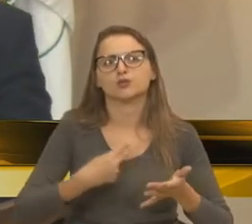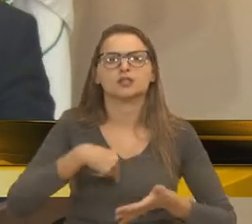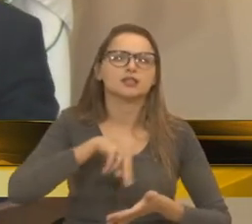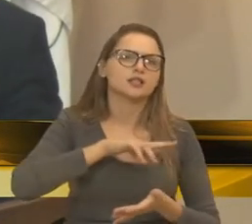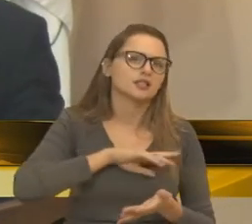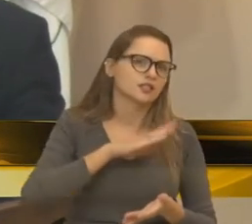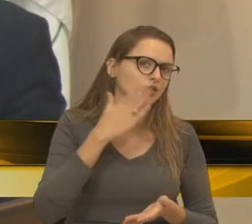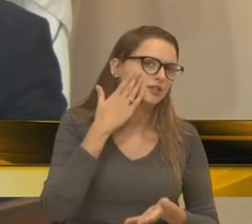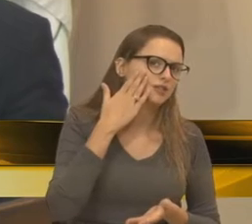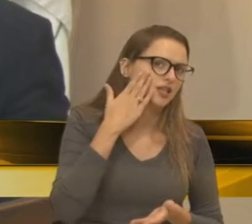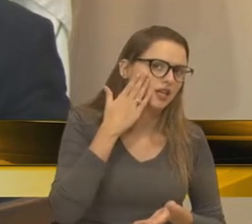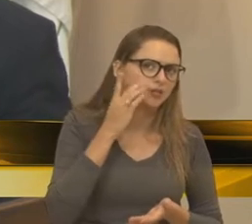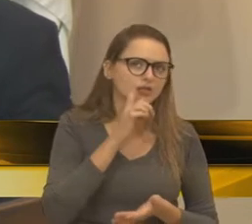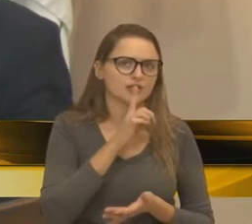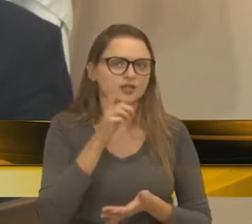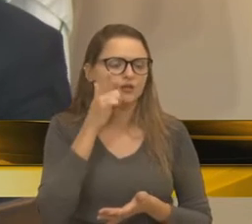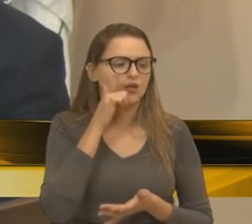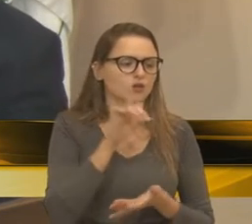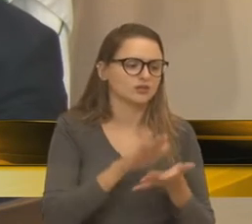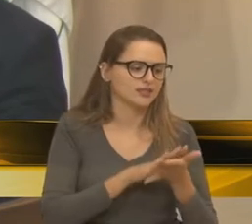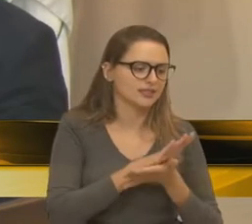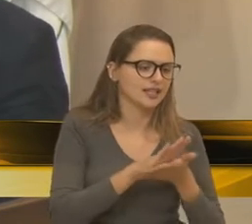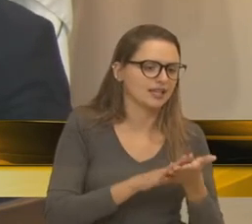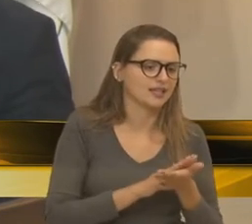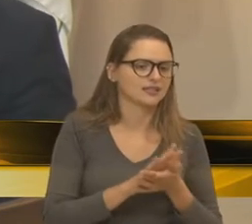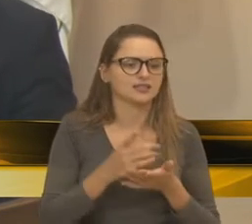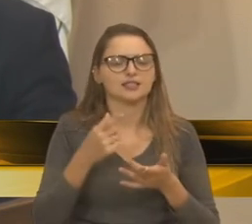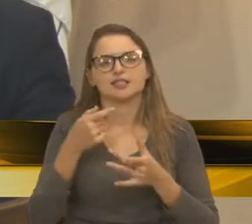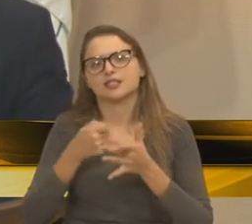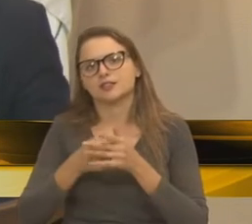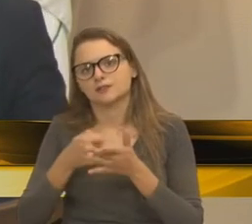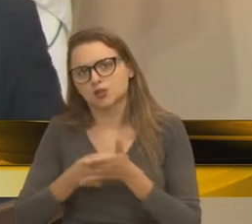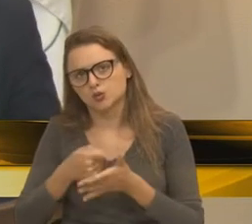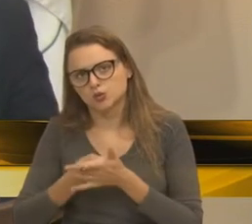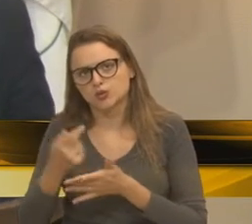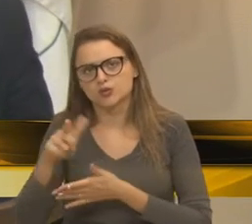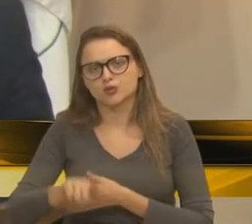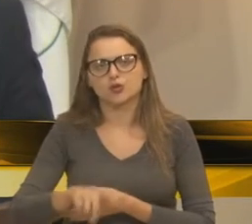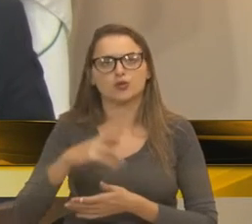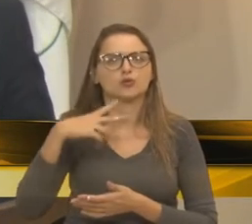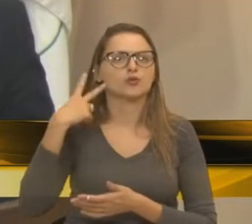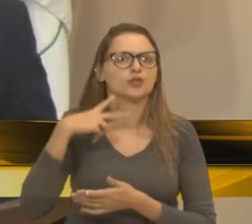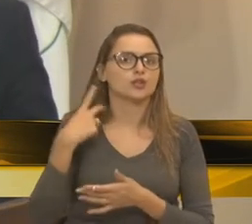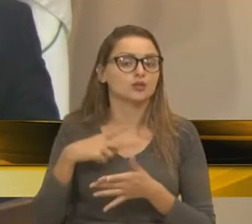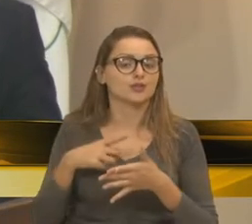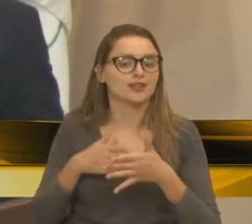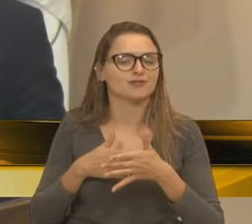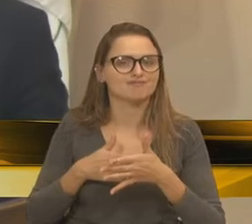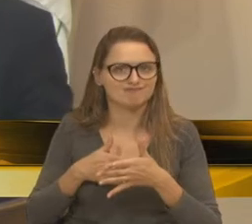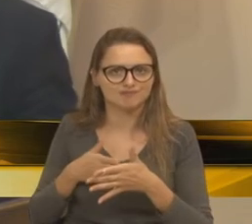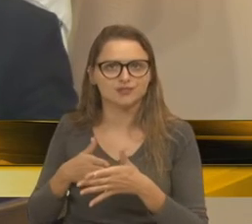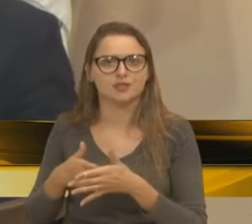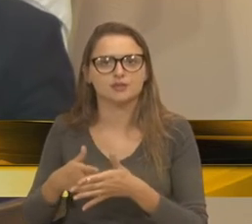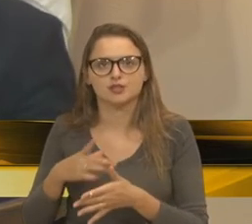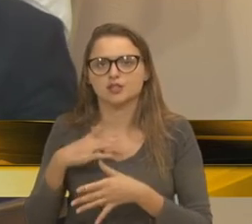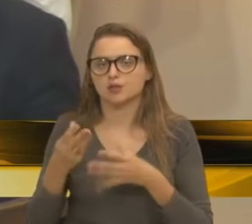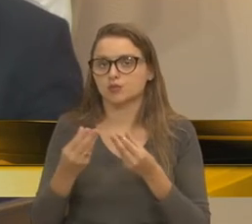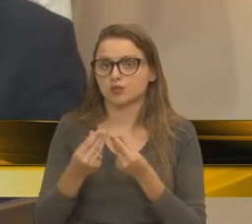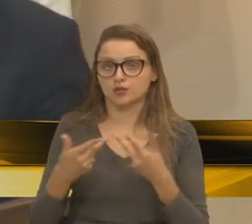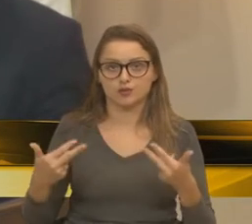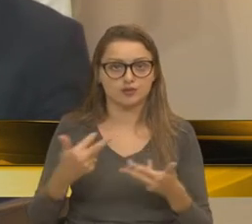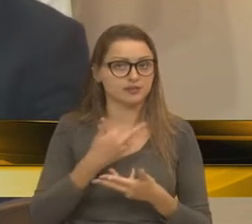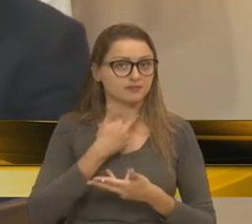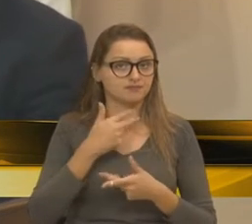que talvez elas não deem nada, a gente retoma a luta, os vereadores têm limitações, inclusive, de